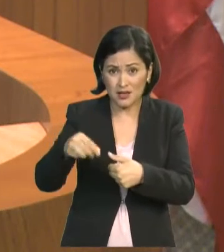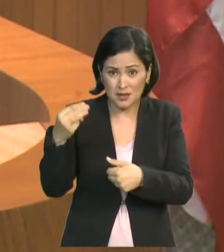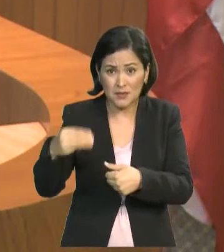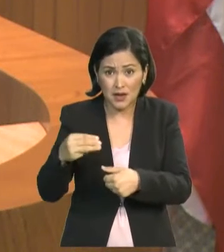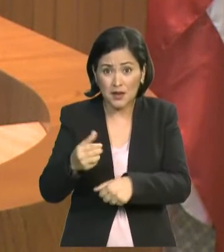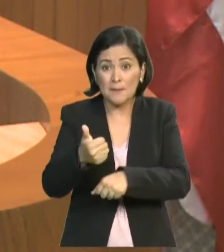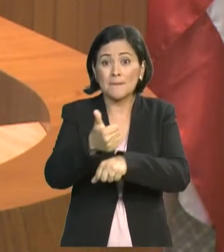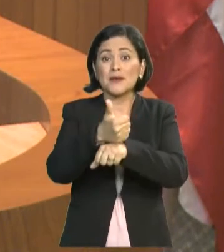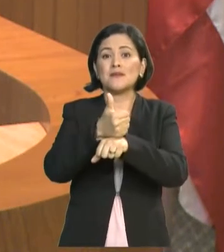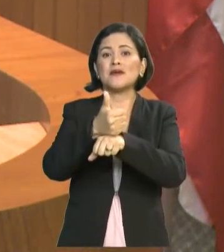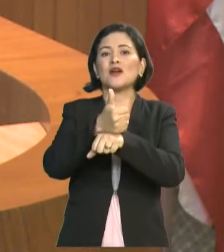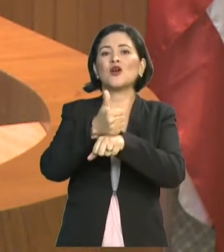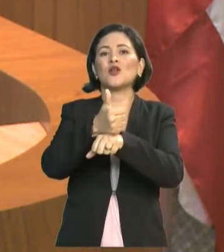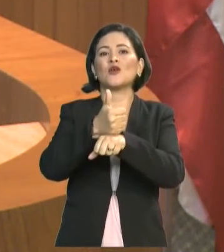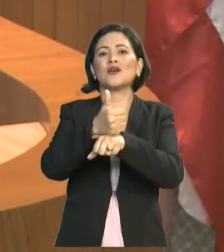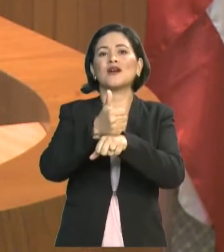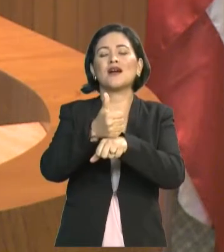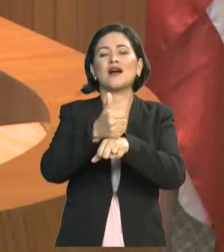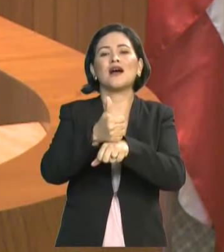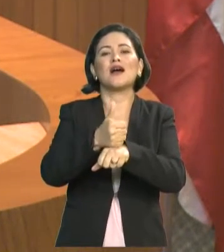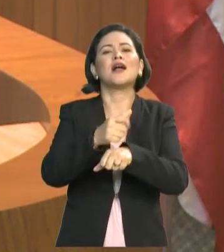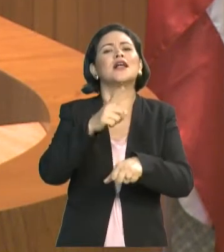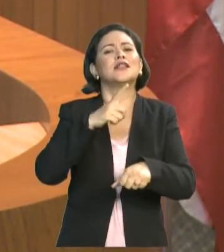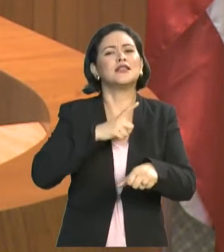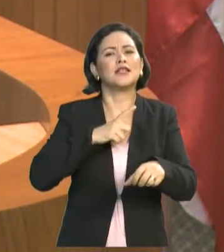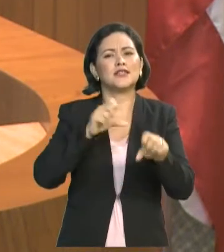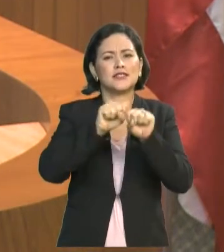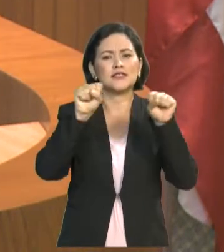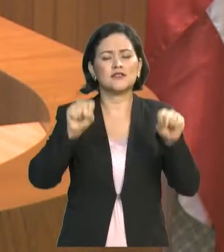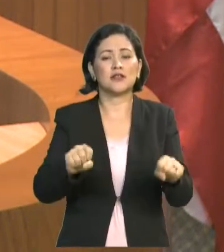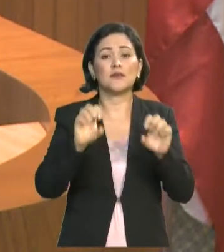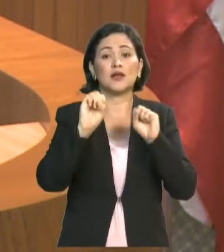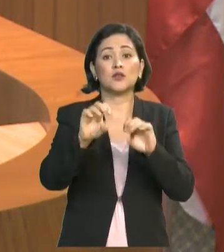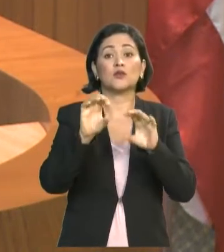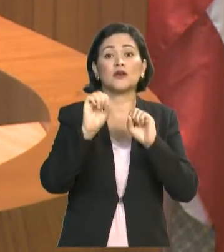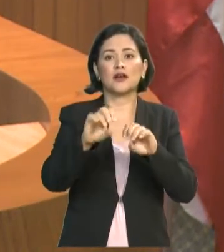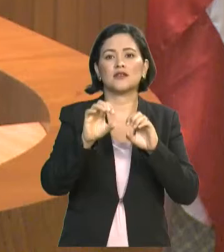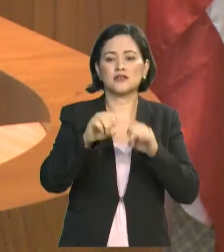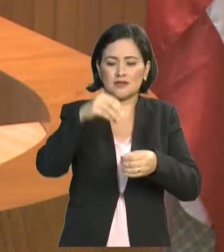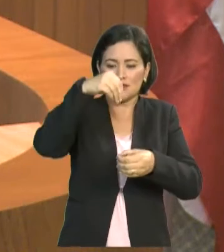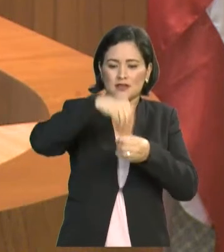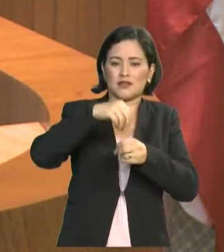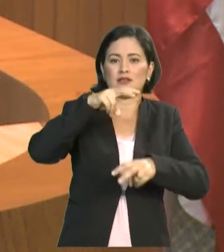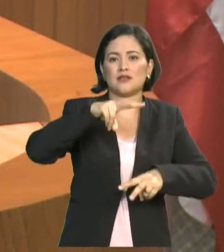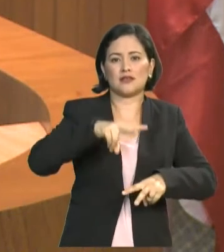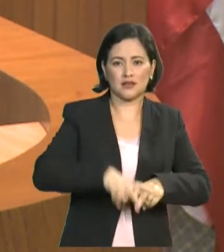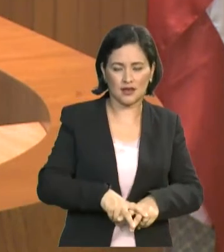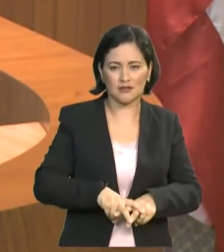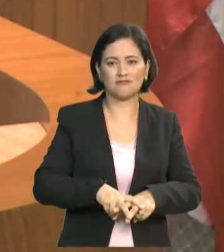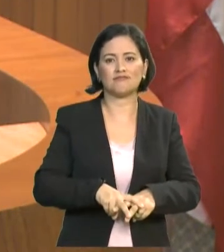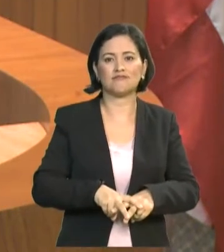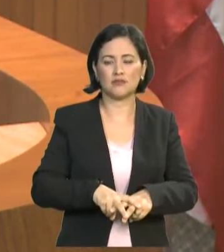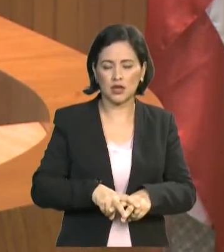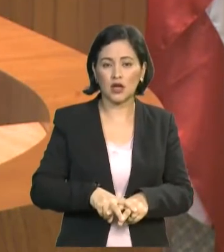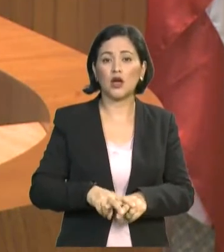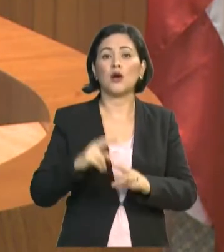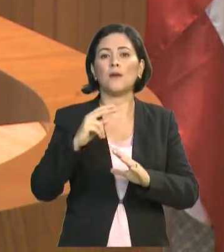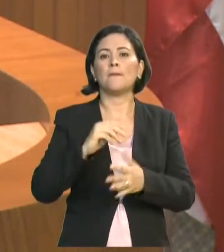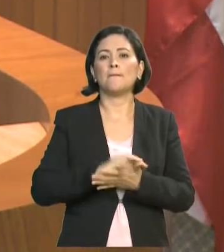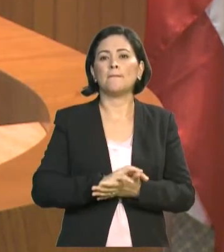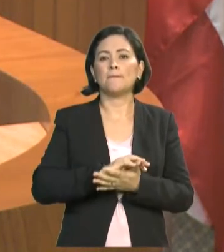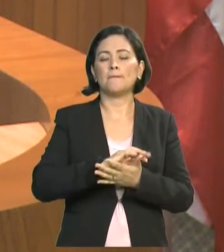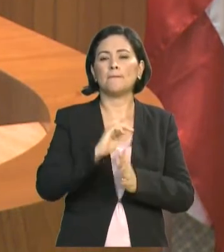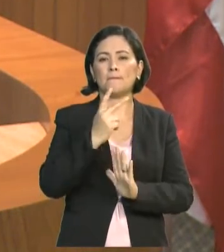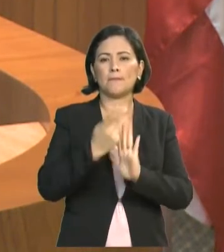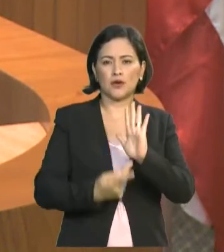programa educacional Rumo Certo, que faz com que essas mulheres tenham aulas lá à distância e